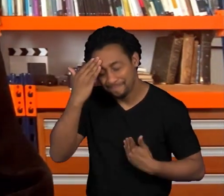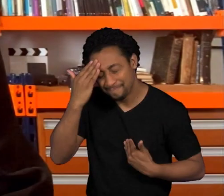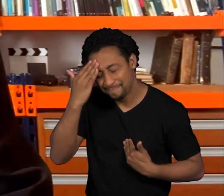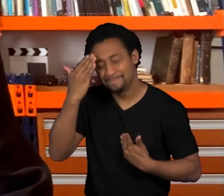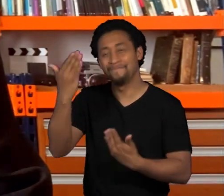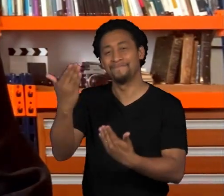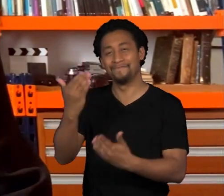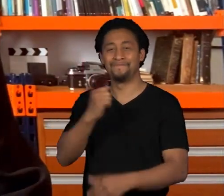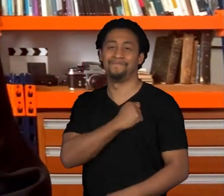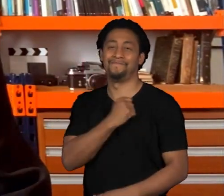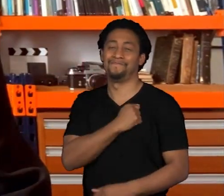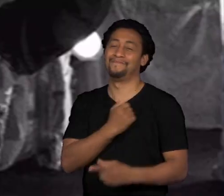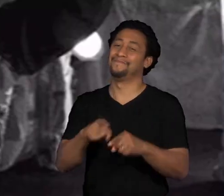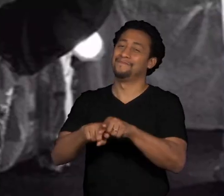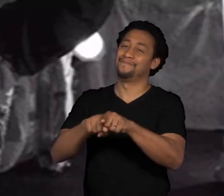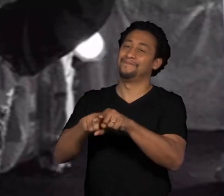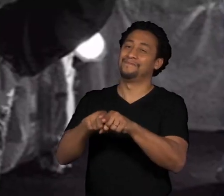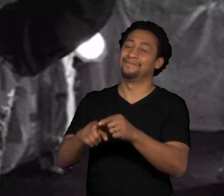meu